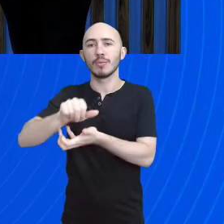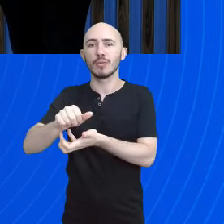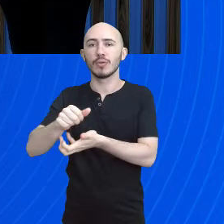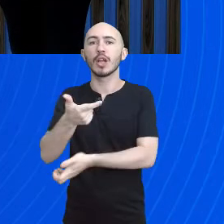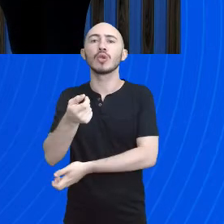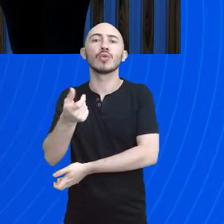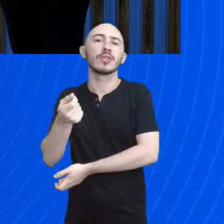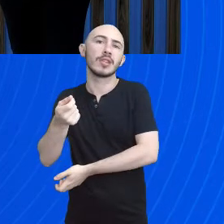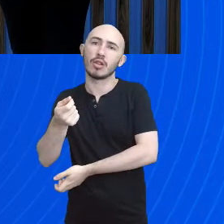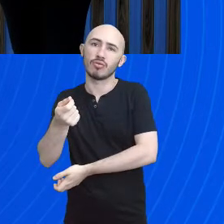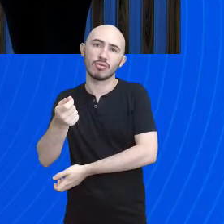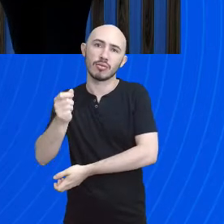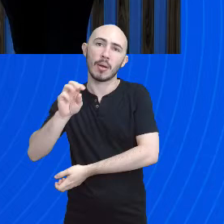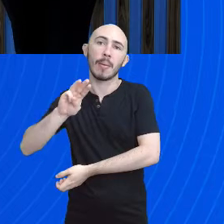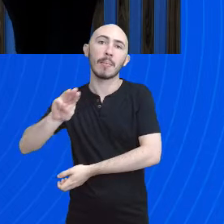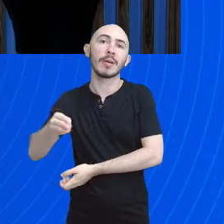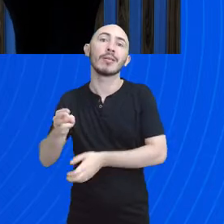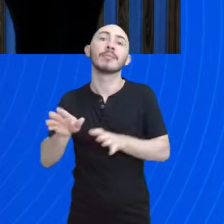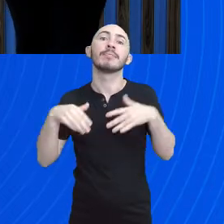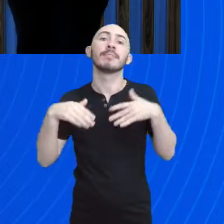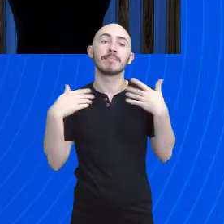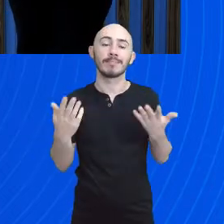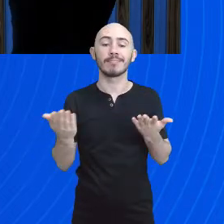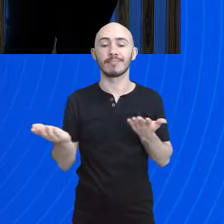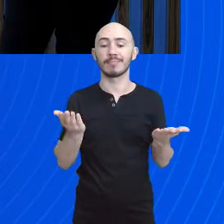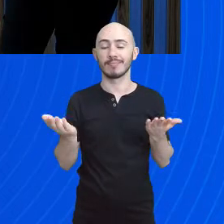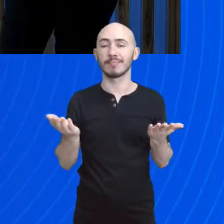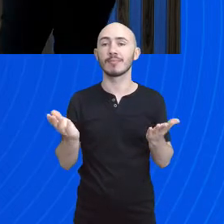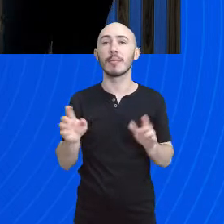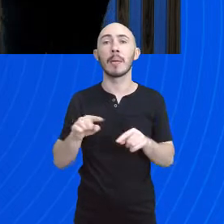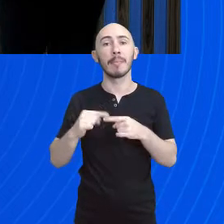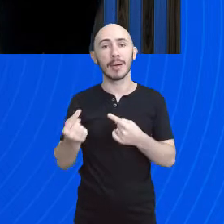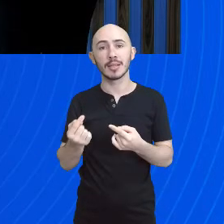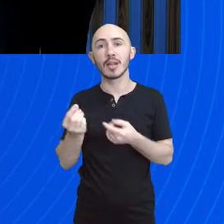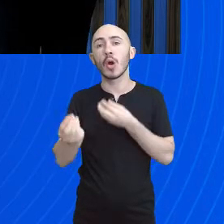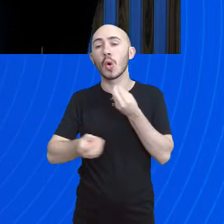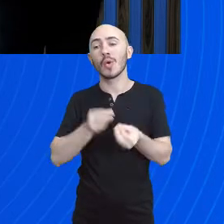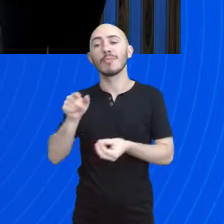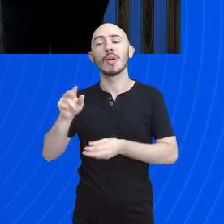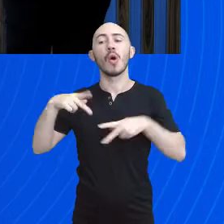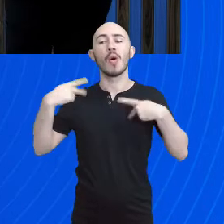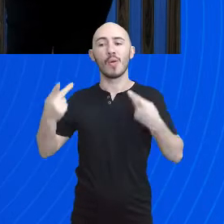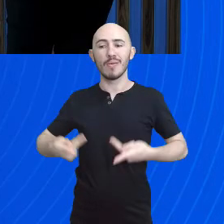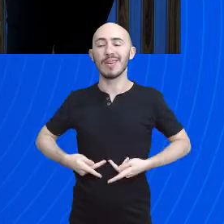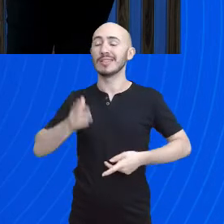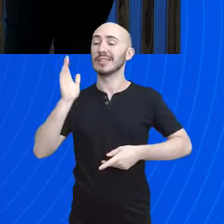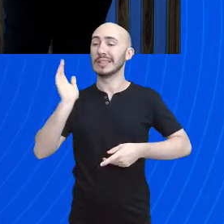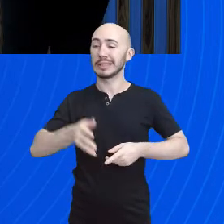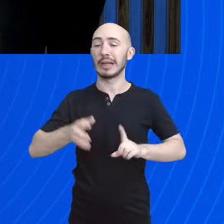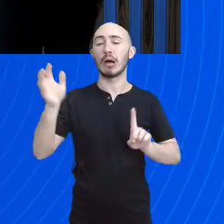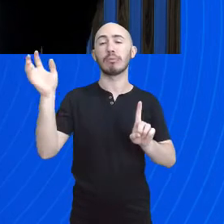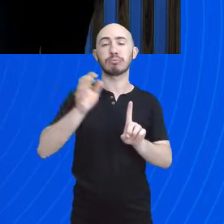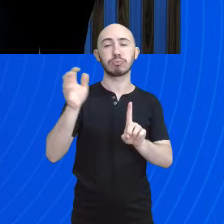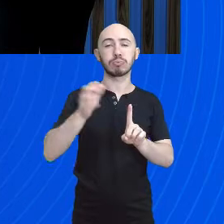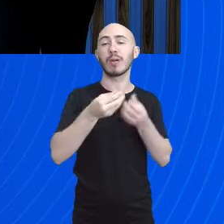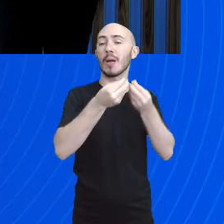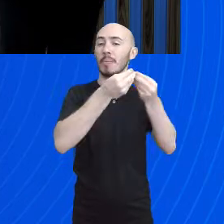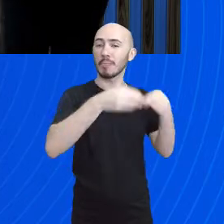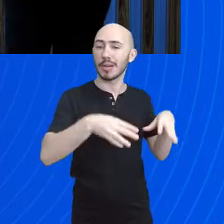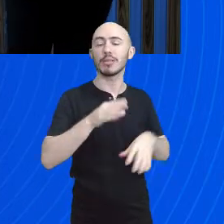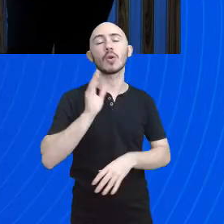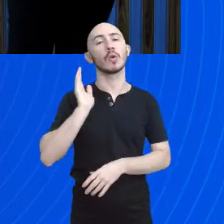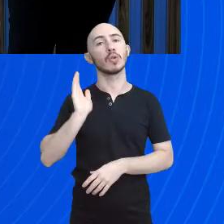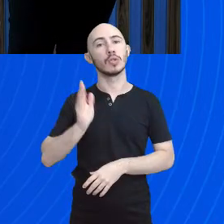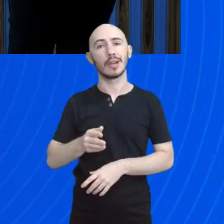tempo. Mas olha o tanto que o homem já impactou no nosso planeta. Não precisa nem falar dos 200 mil